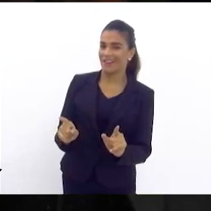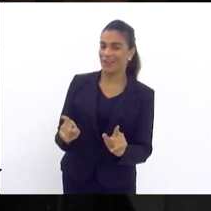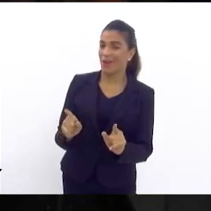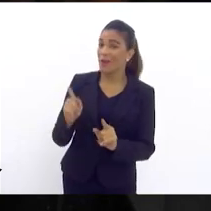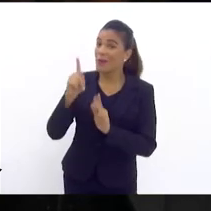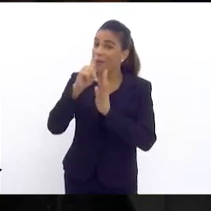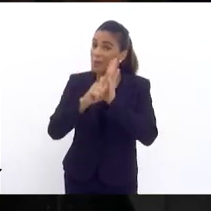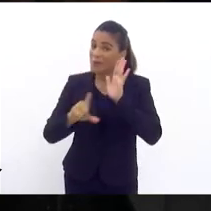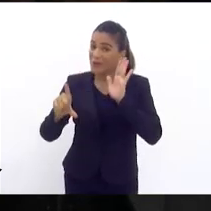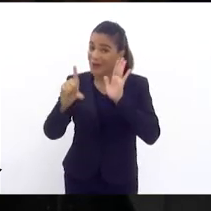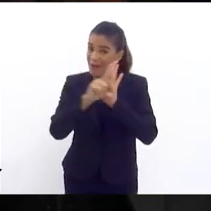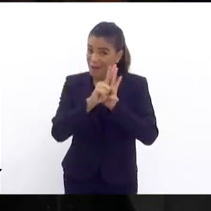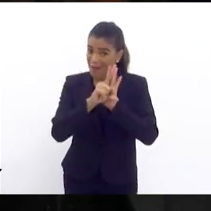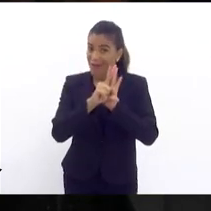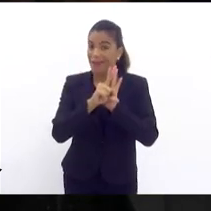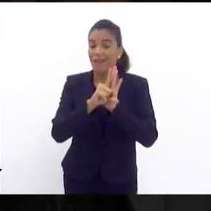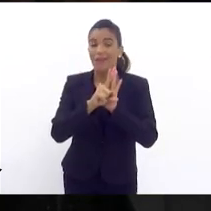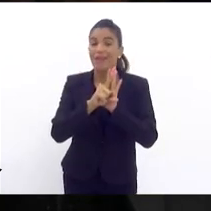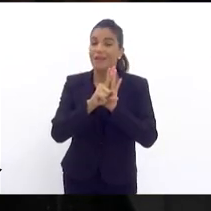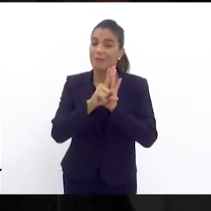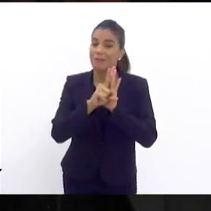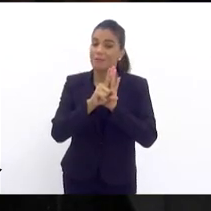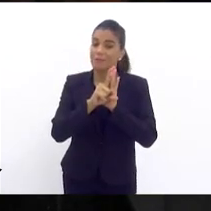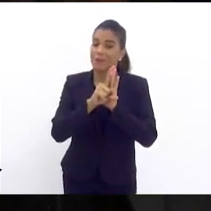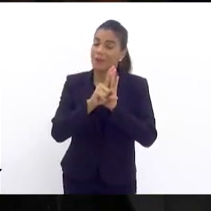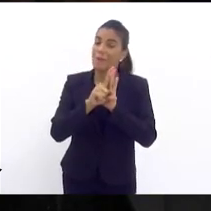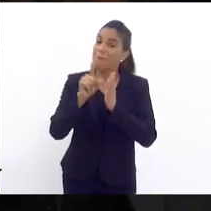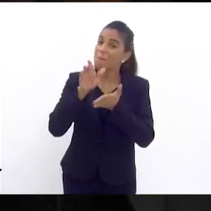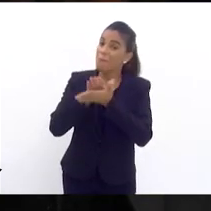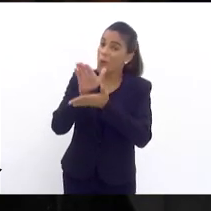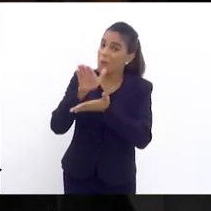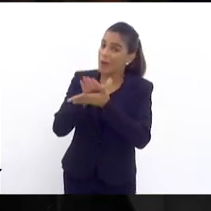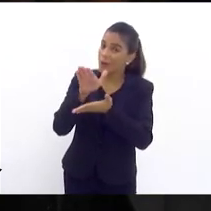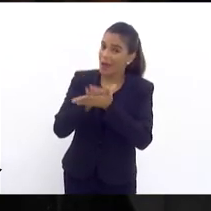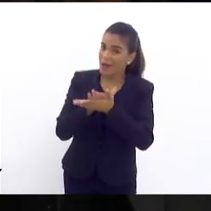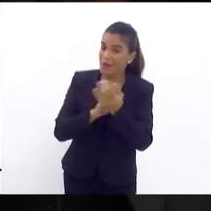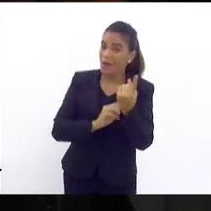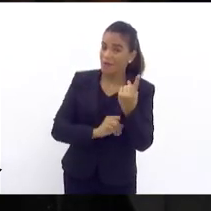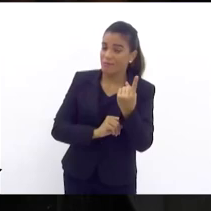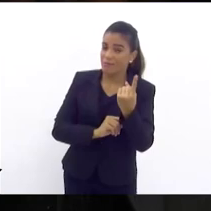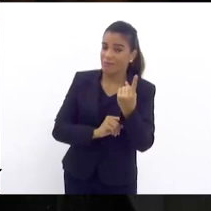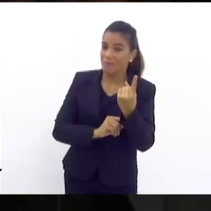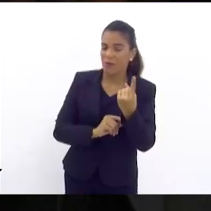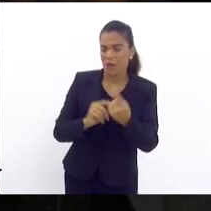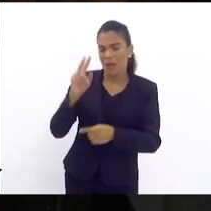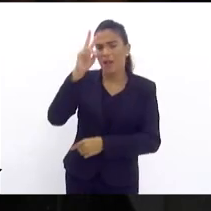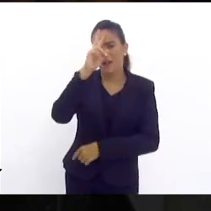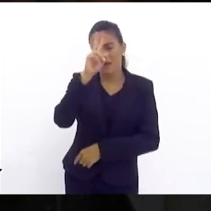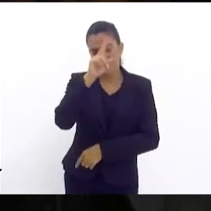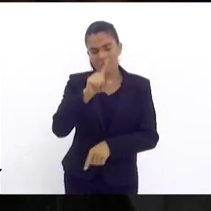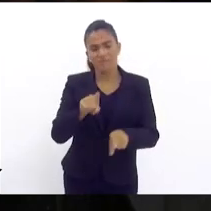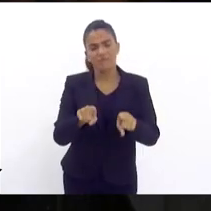projetos a serem publicados me lembro inclusive